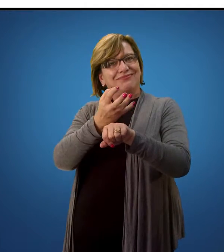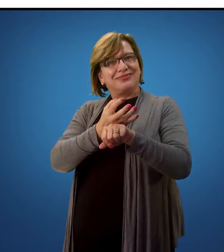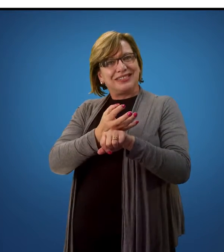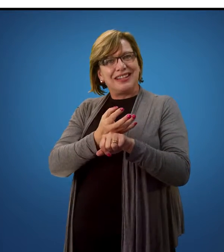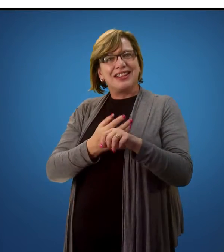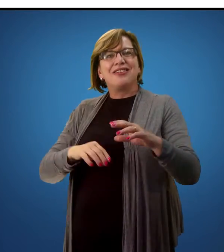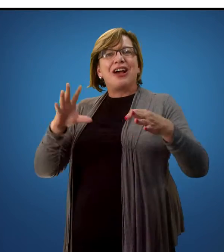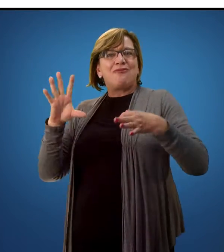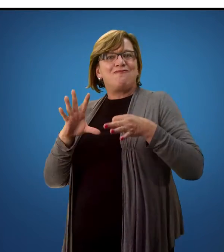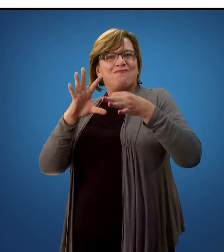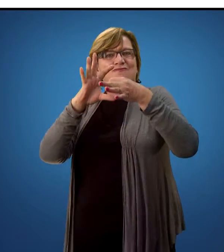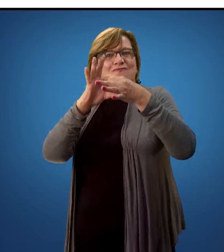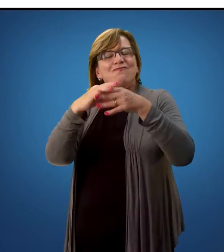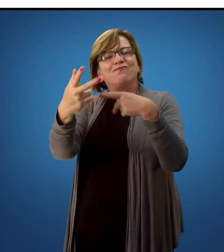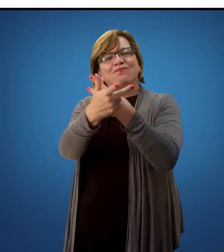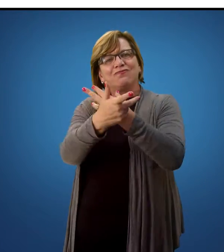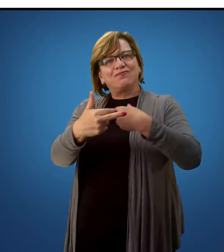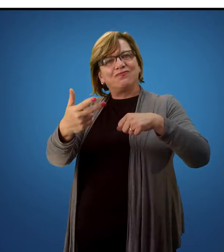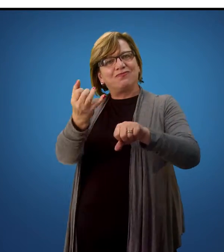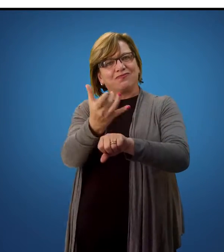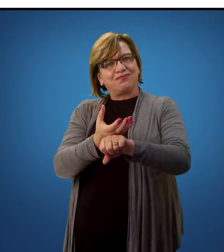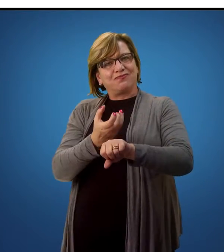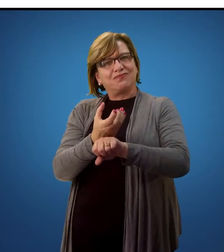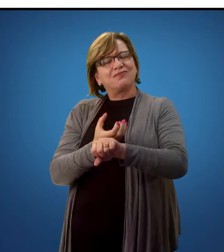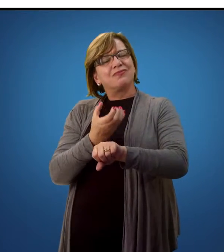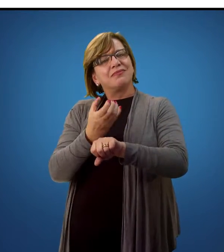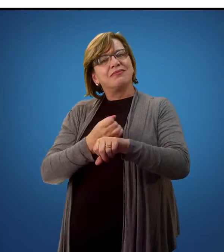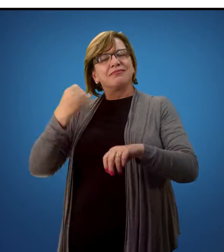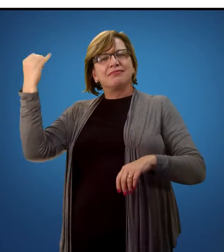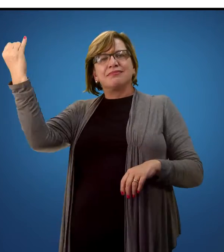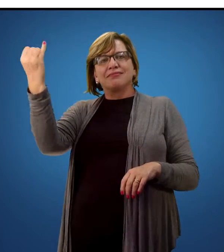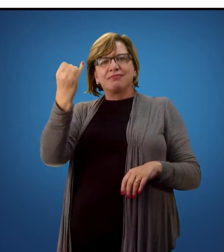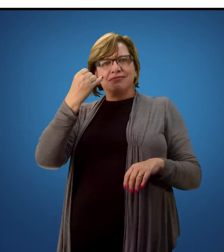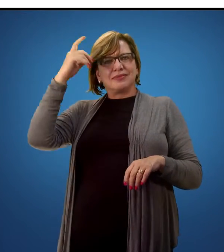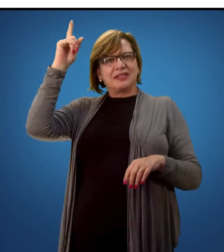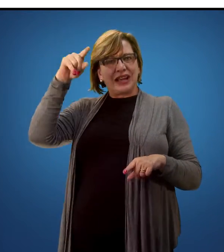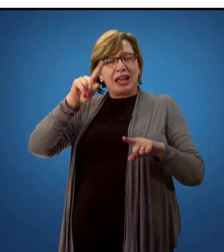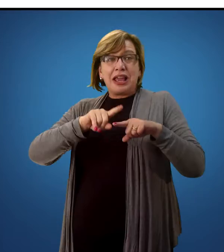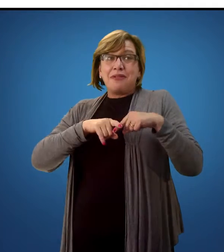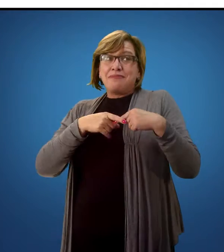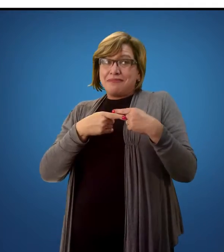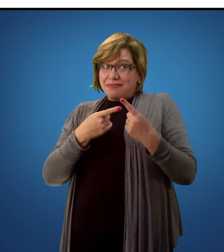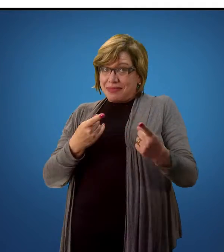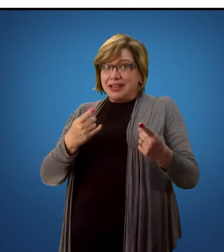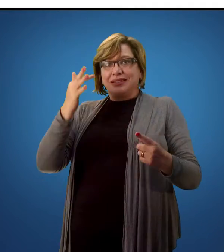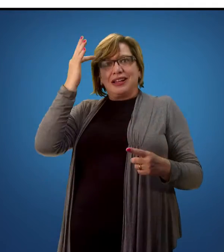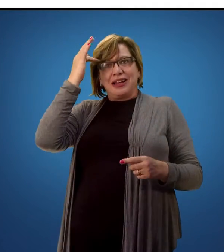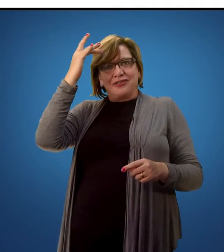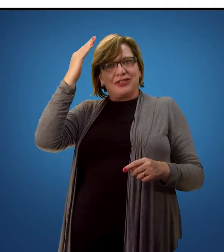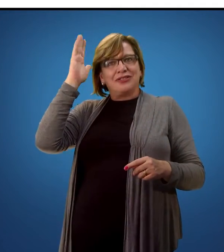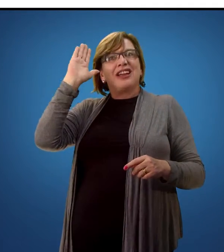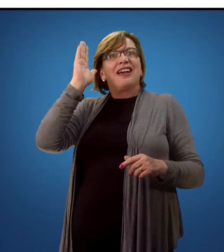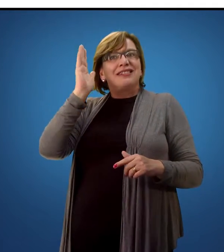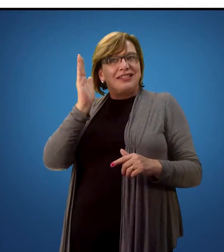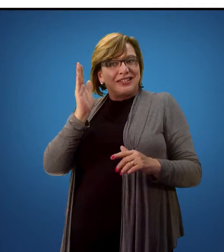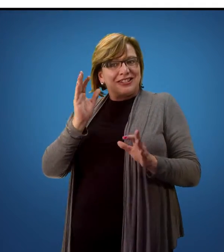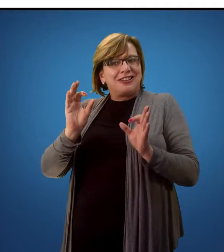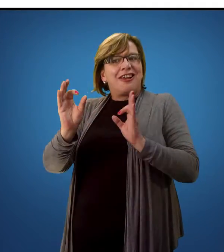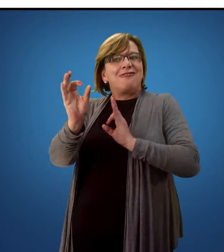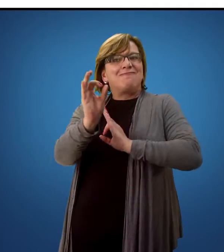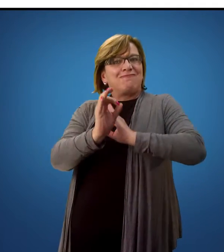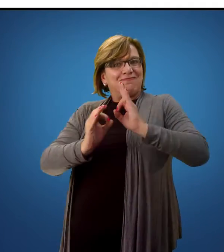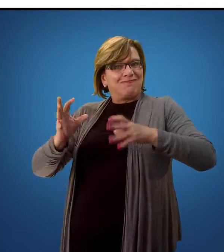interdisciplinaridade é muito importante mas penso já filosofia ter em sua essência própria